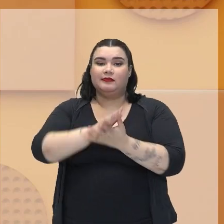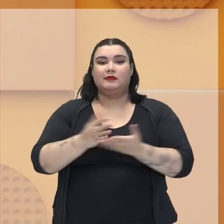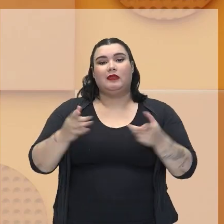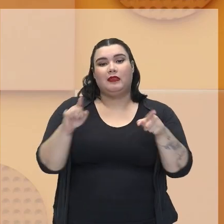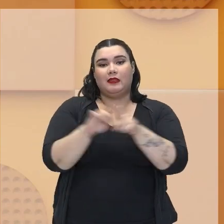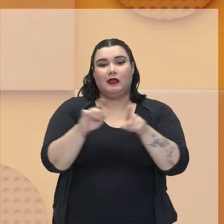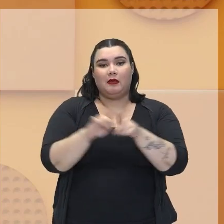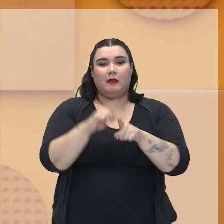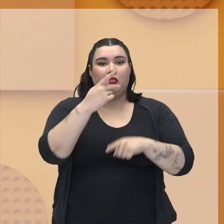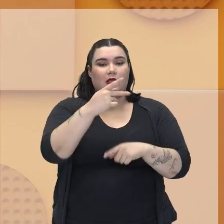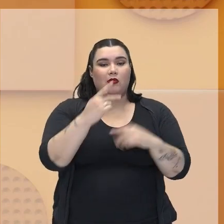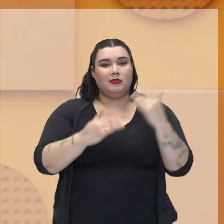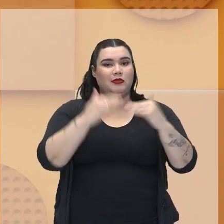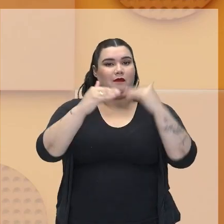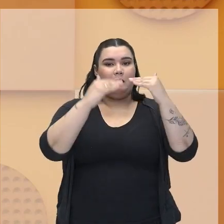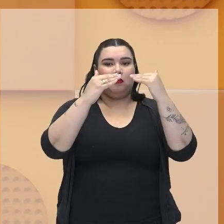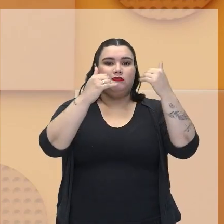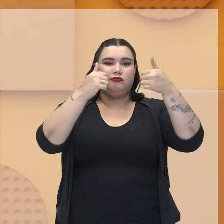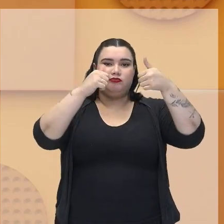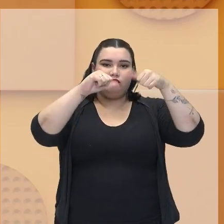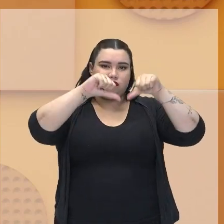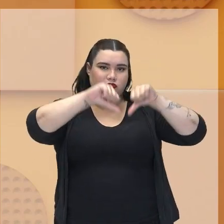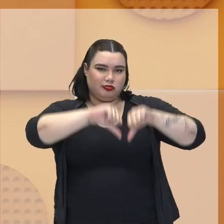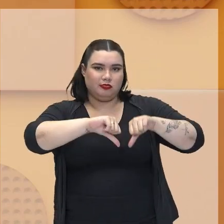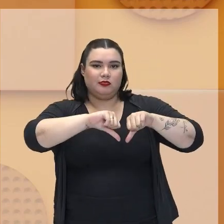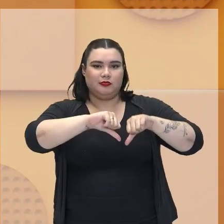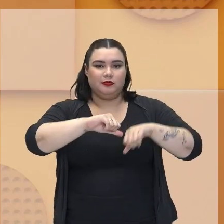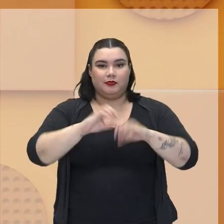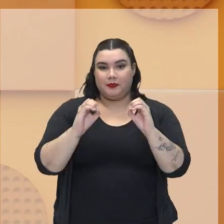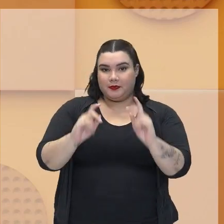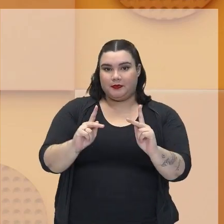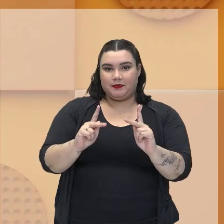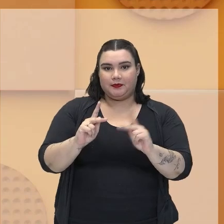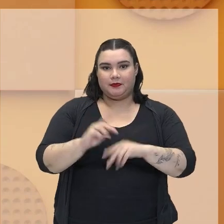seu desenvolvimento naquele momento freado.